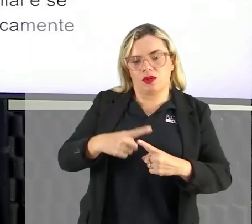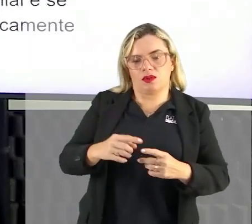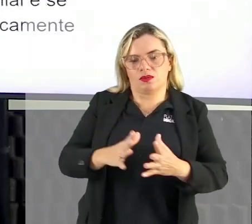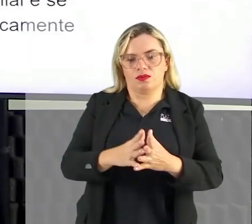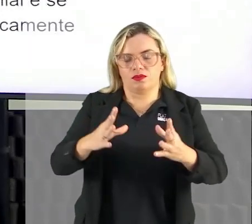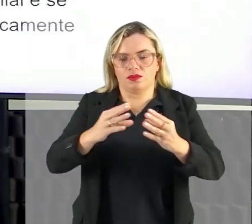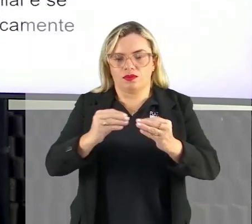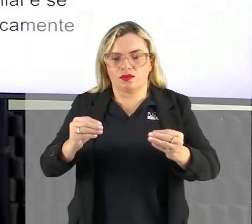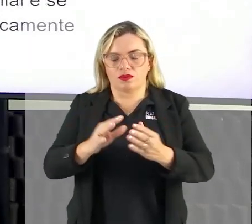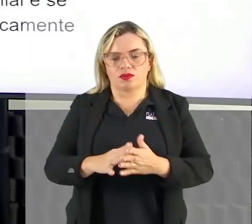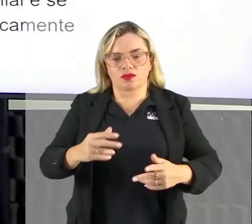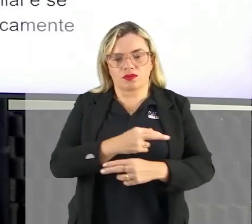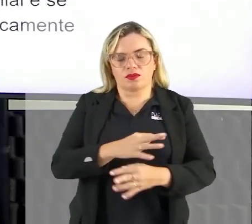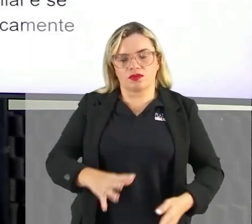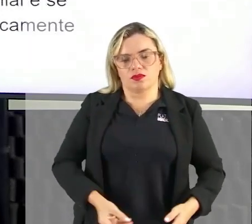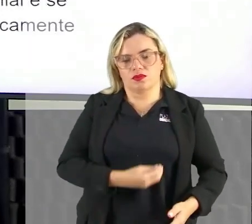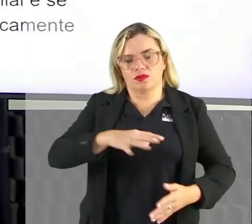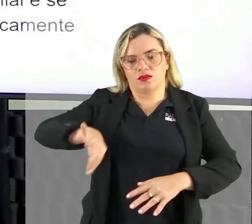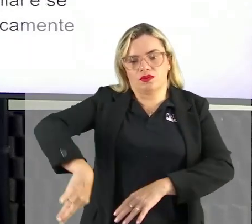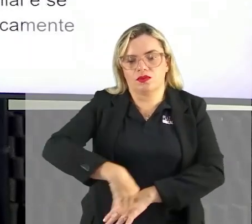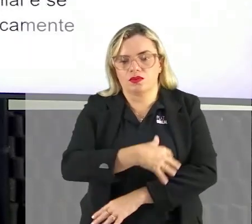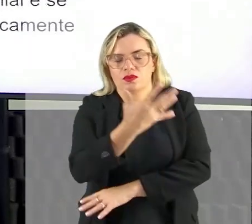espécies, desmatamento,